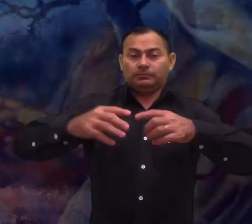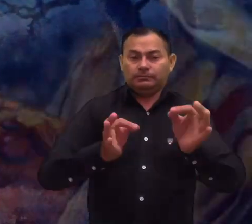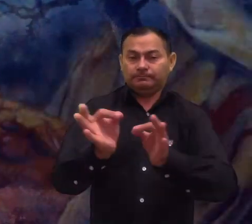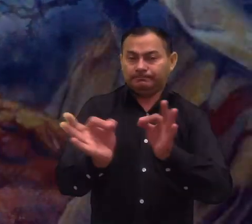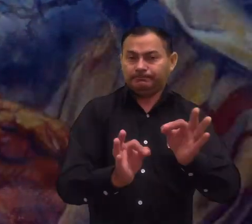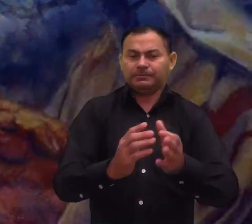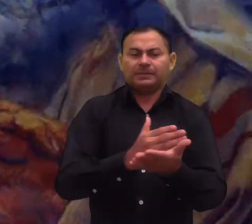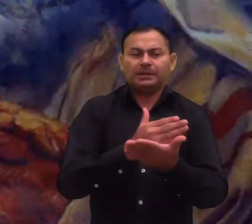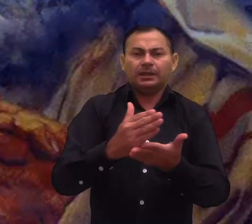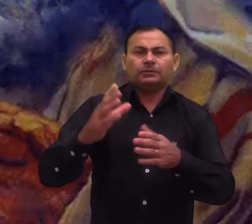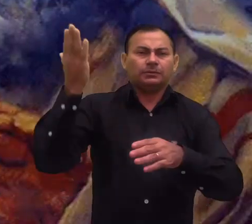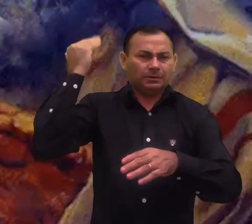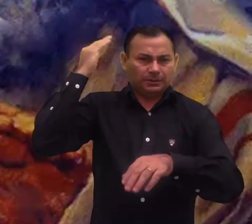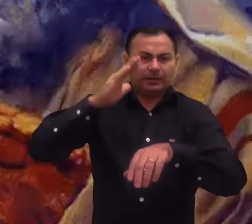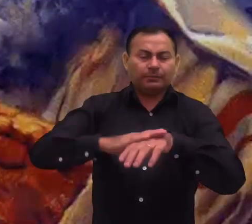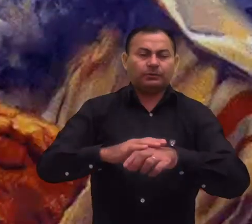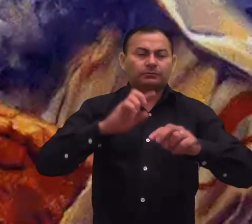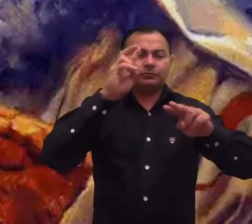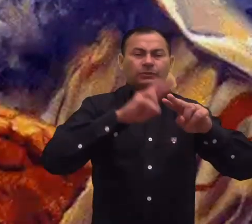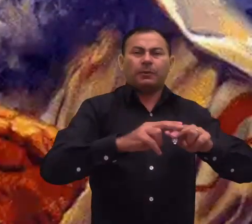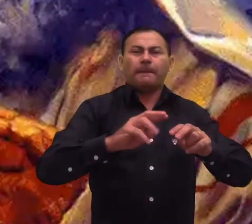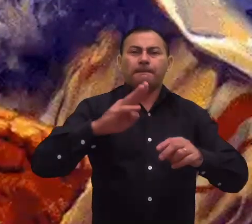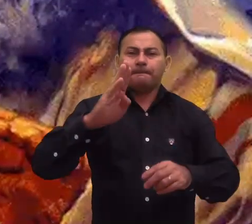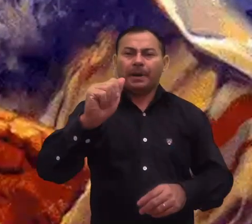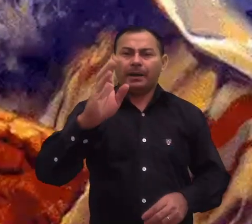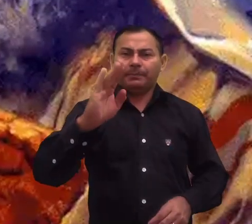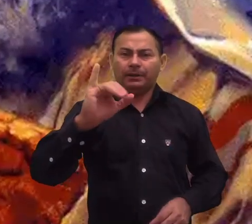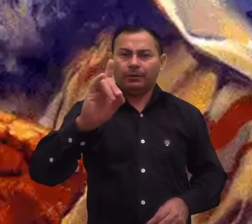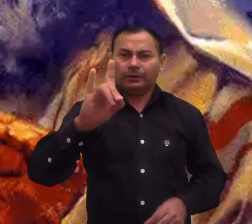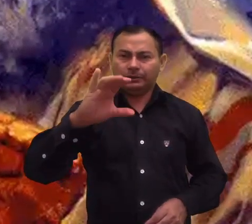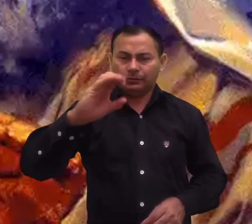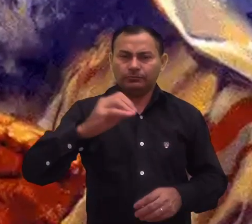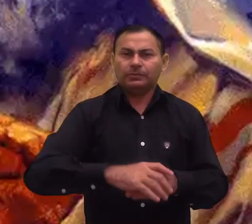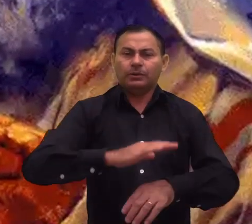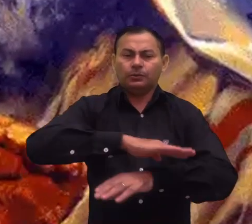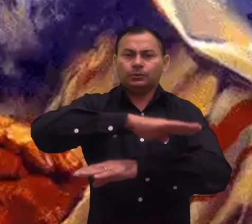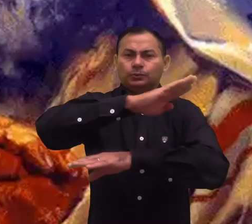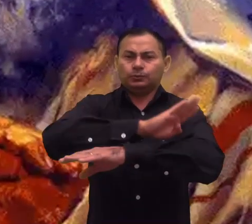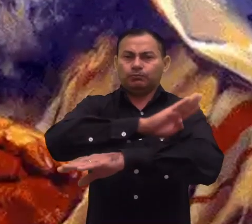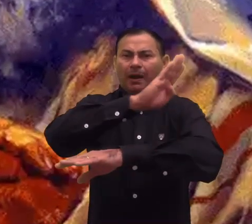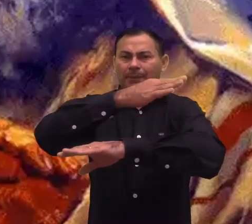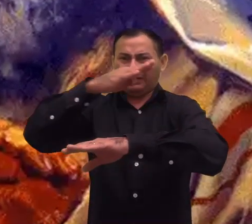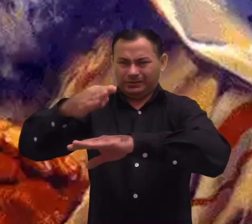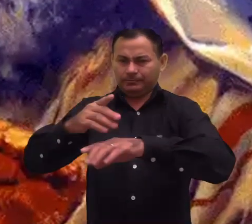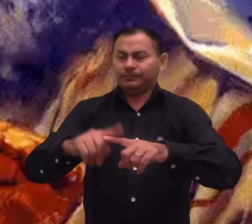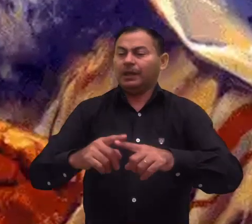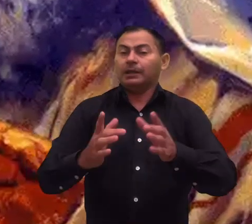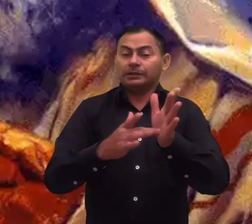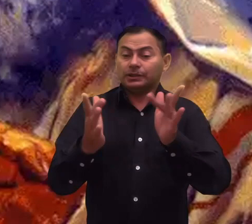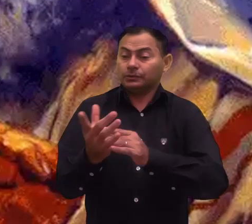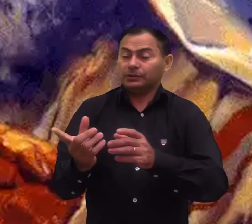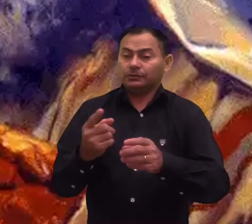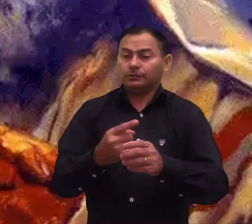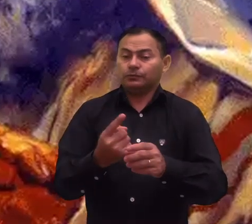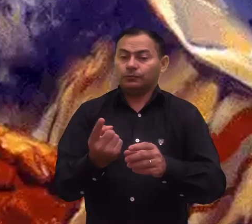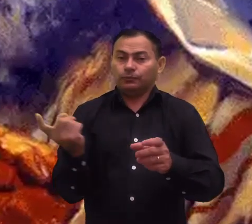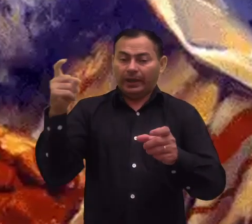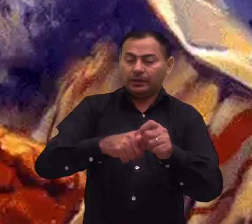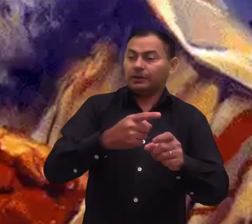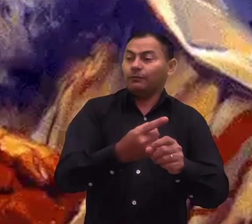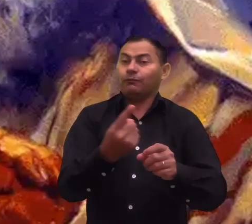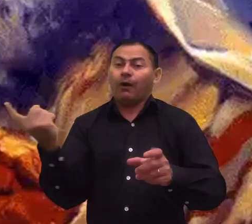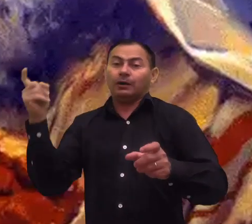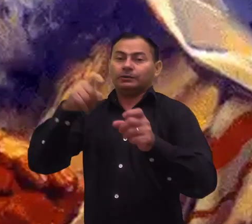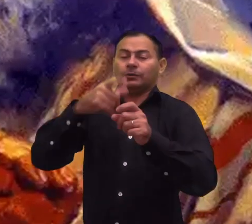um Estado politicamente organizado desde os tempos do cativeiro babilônico. E até que Jesus Cristo volte, não voltarão mais a